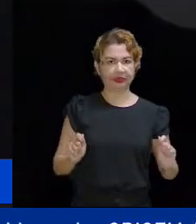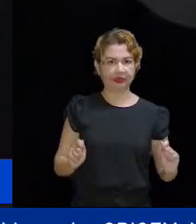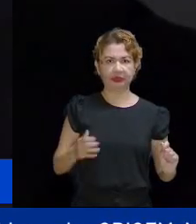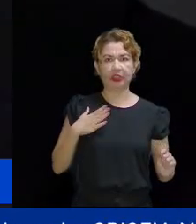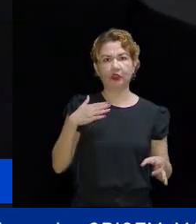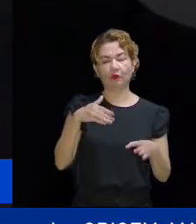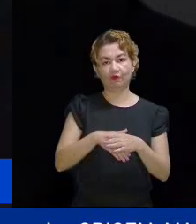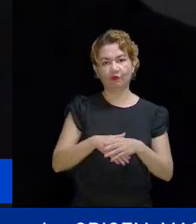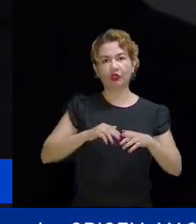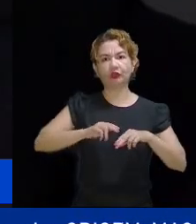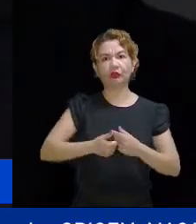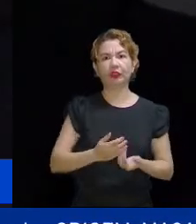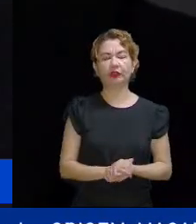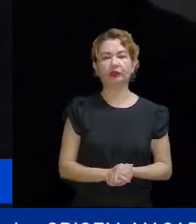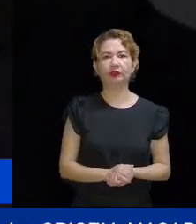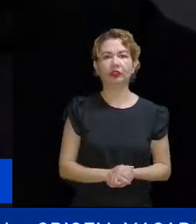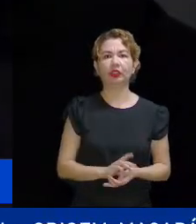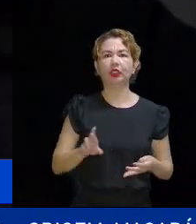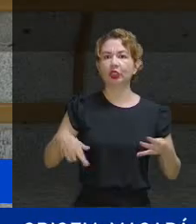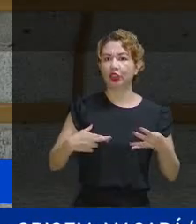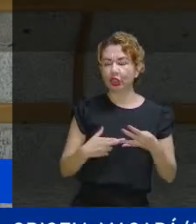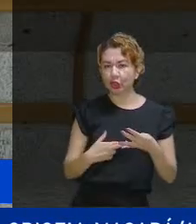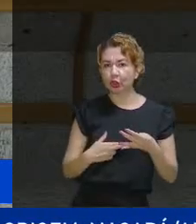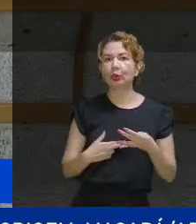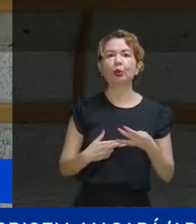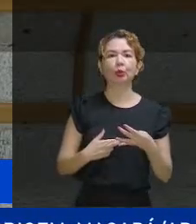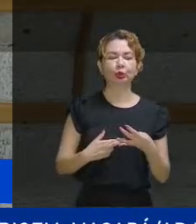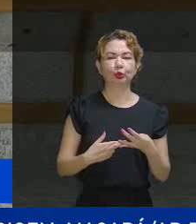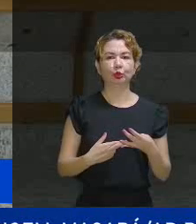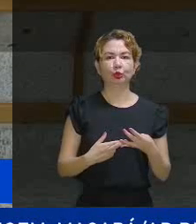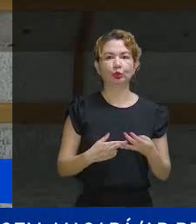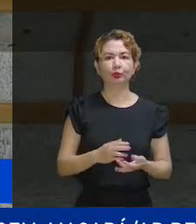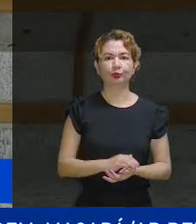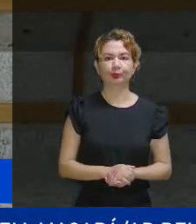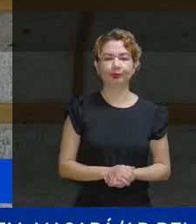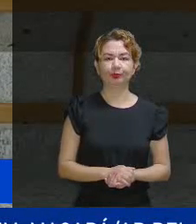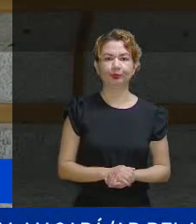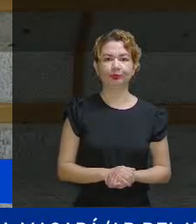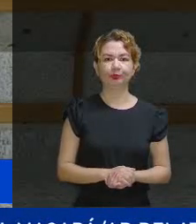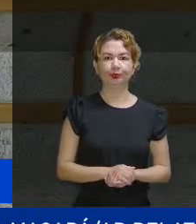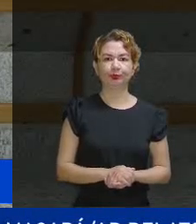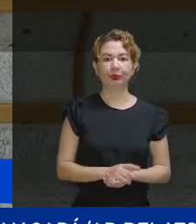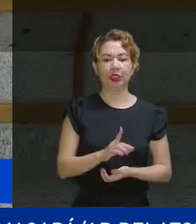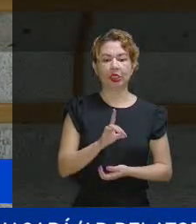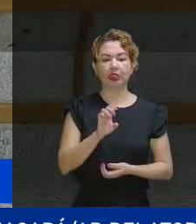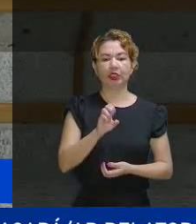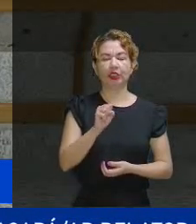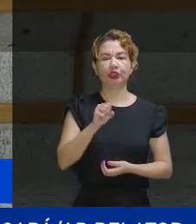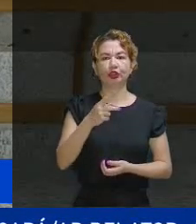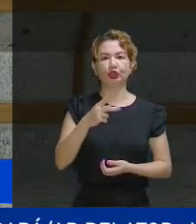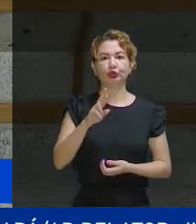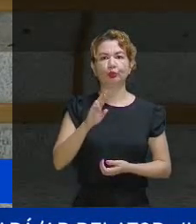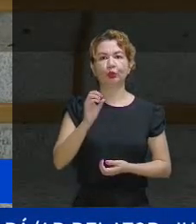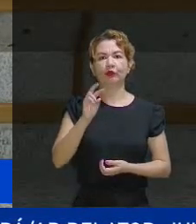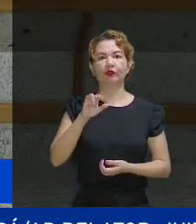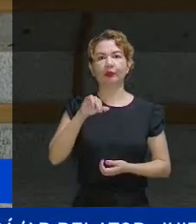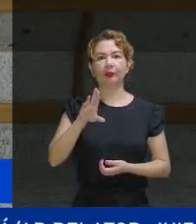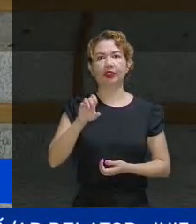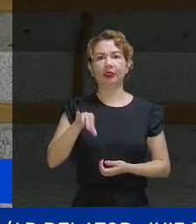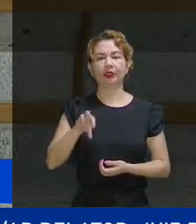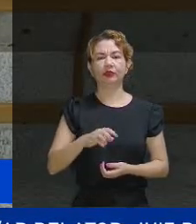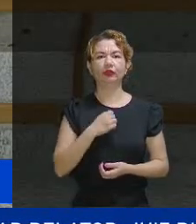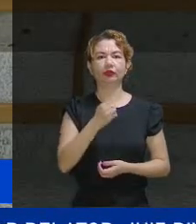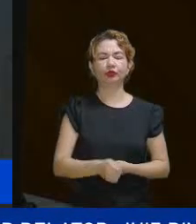disso, voto pelo desprovimento do recurso. É como voto. Foco na parte central da mesa. Juiz Agostinho